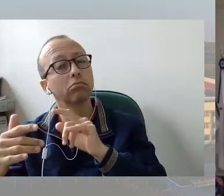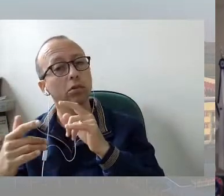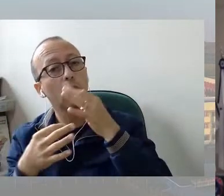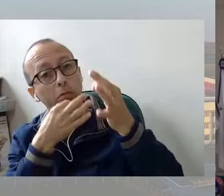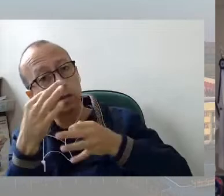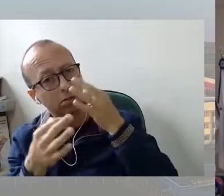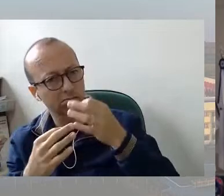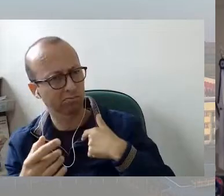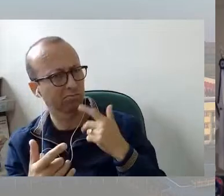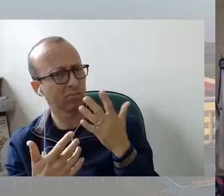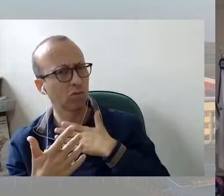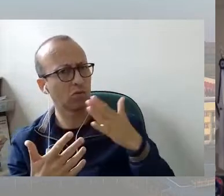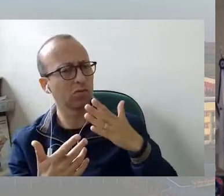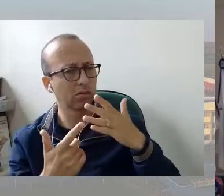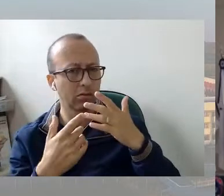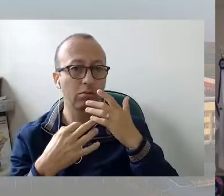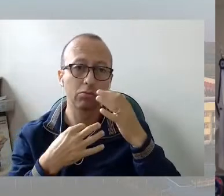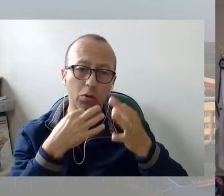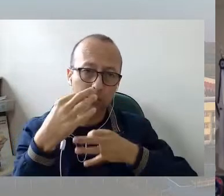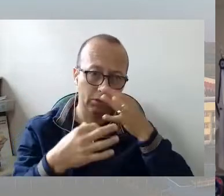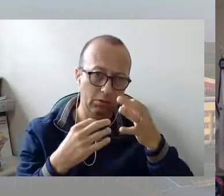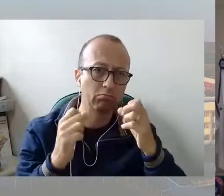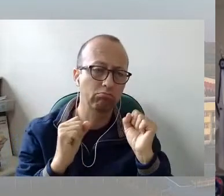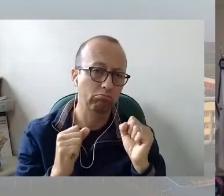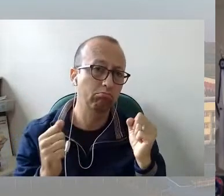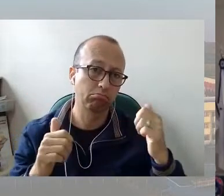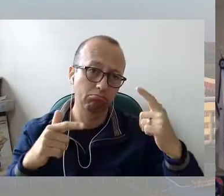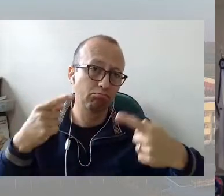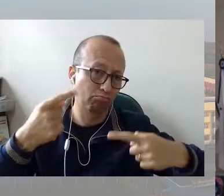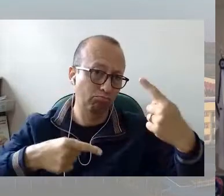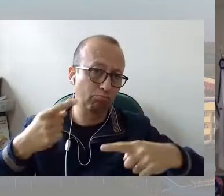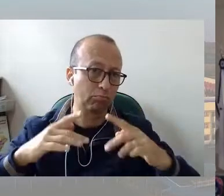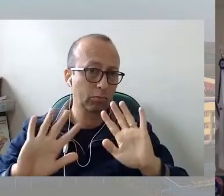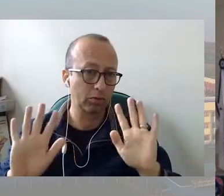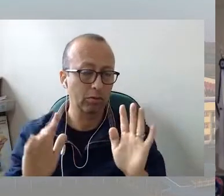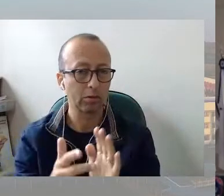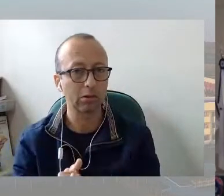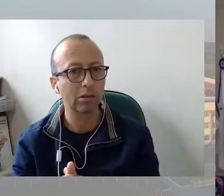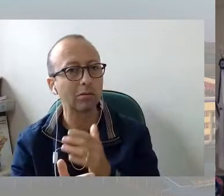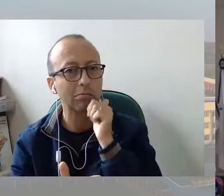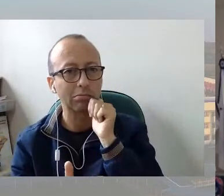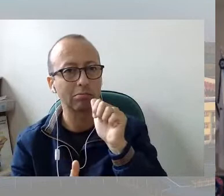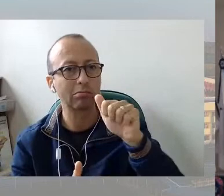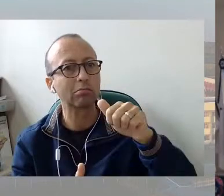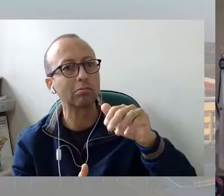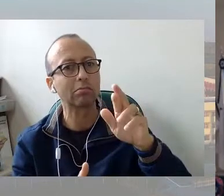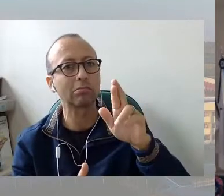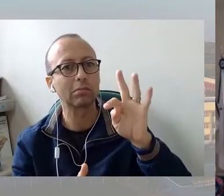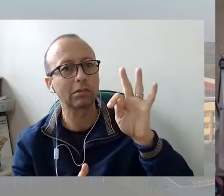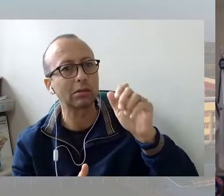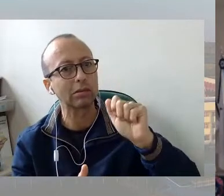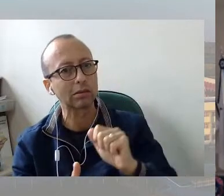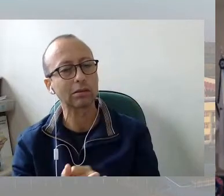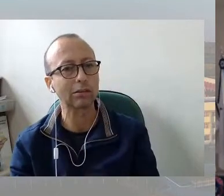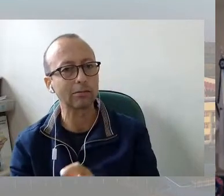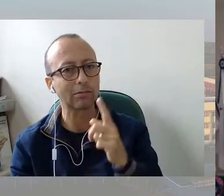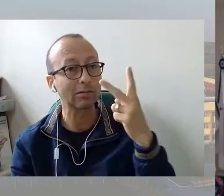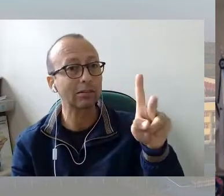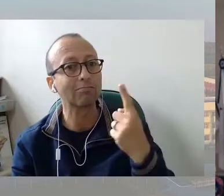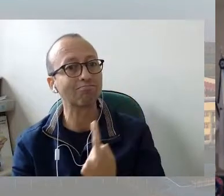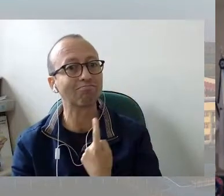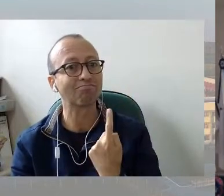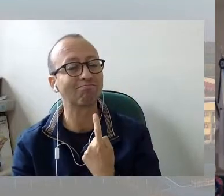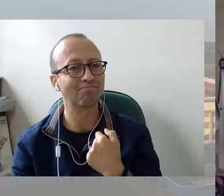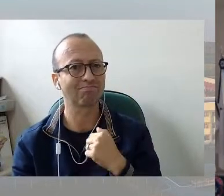de se expressar. Agora, eu entendo a solidão que a Marta tem aqui hoje. Eu entendo a solidão que a Marta deve